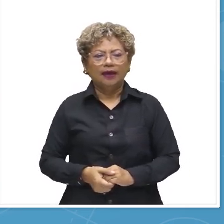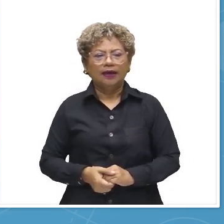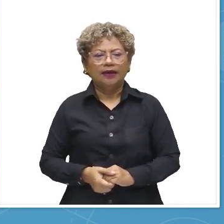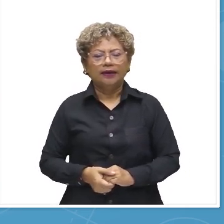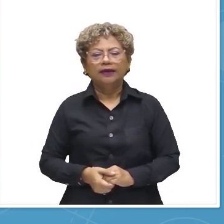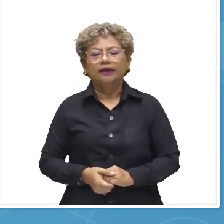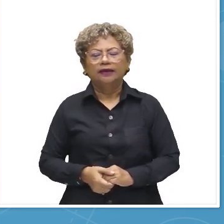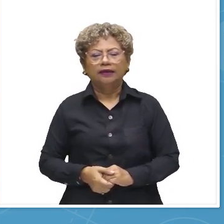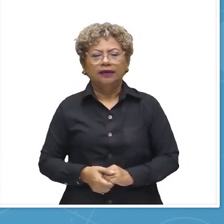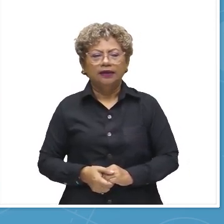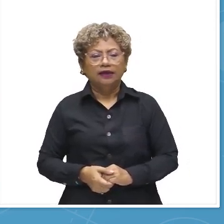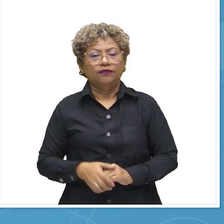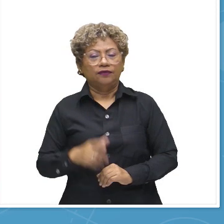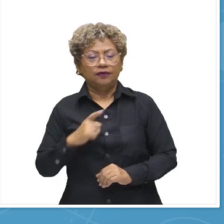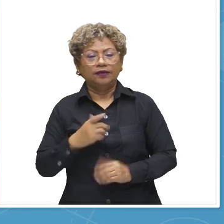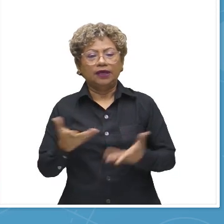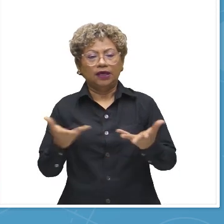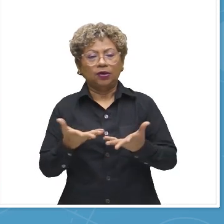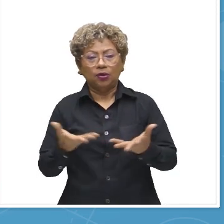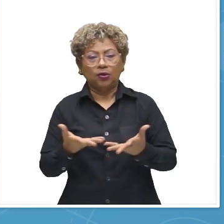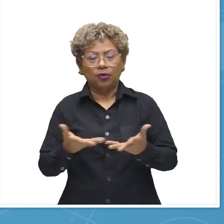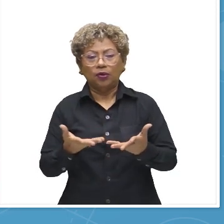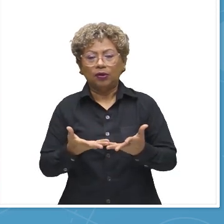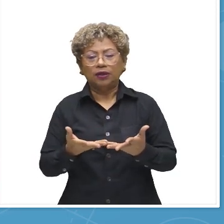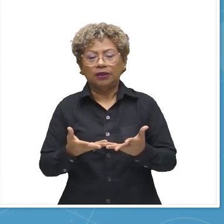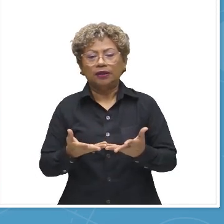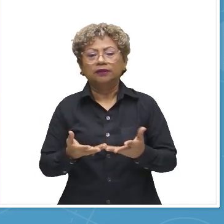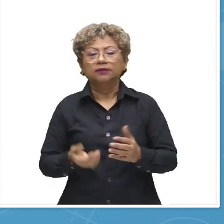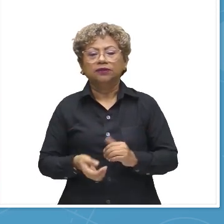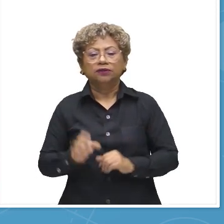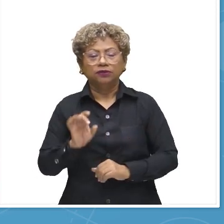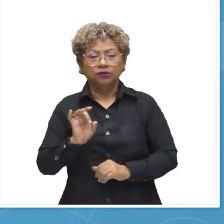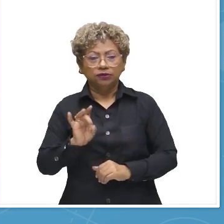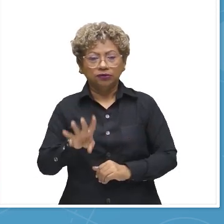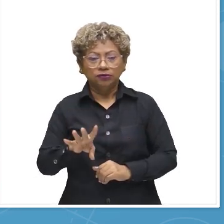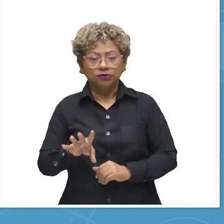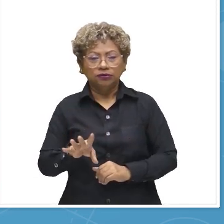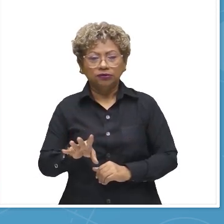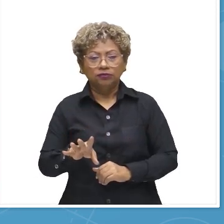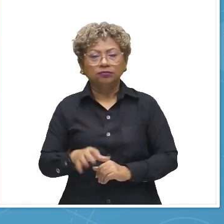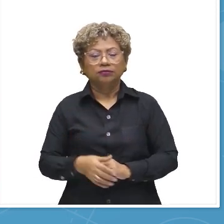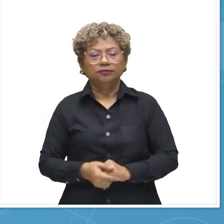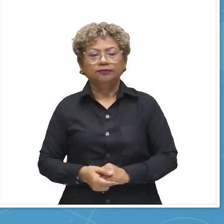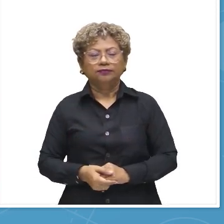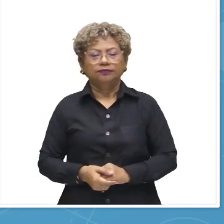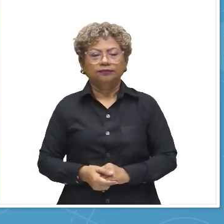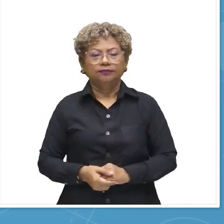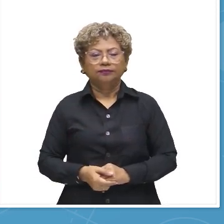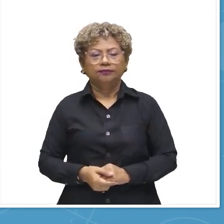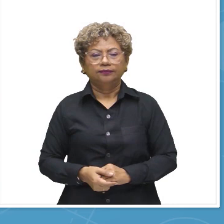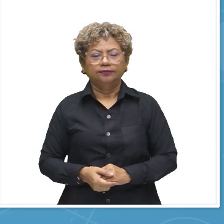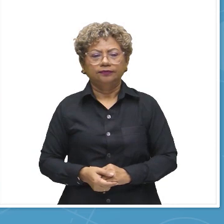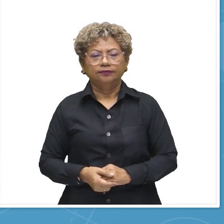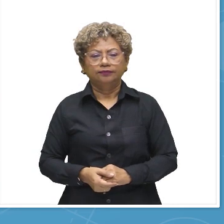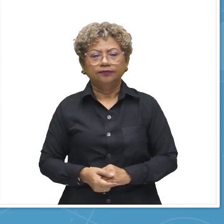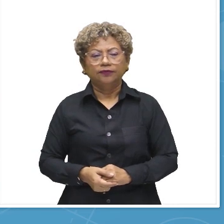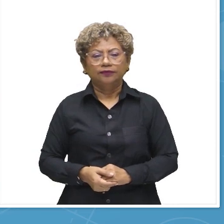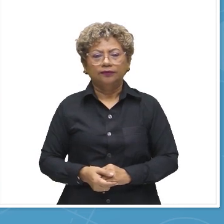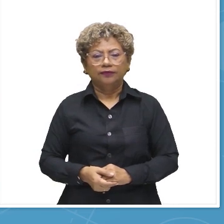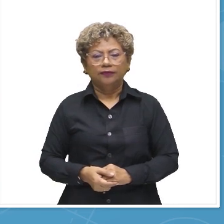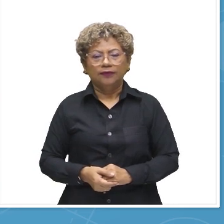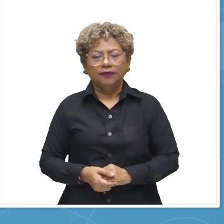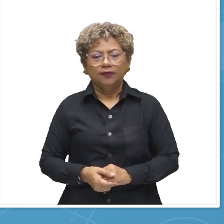zerinhos. Então, eu tenho 60 no numerador e 150 no denominador. Basta você cortar